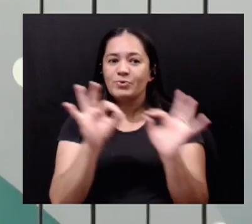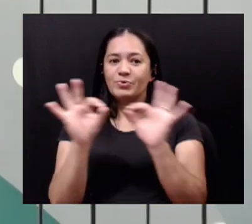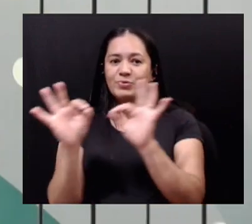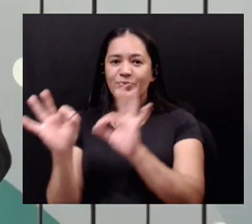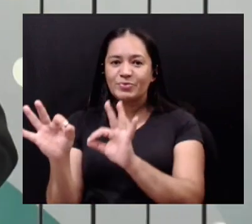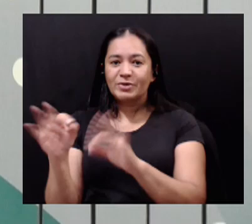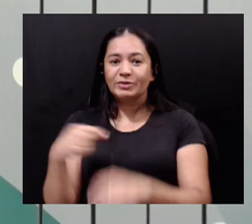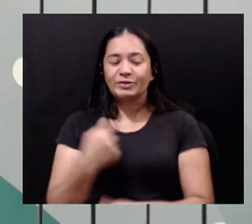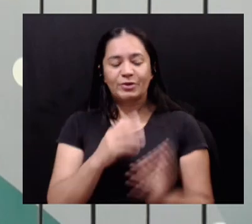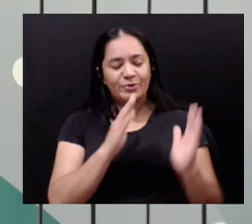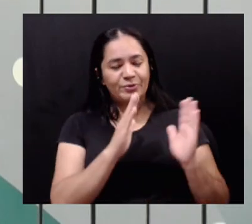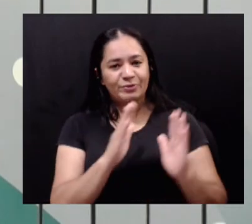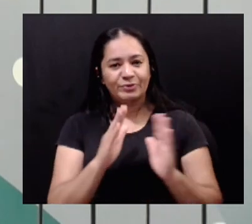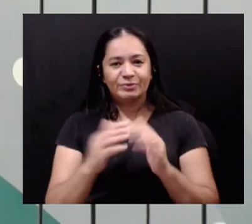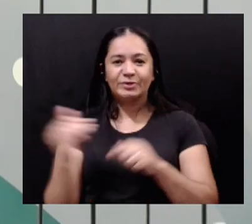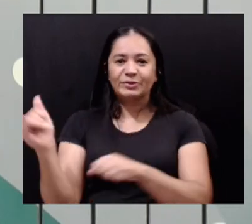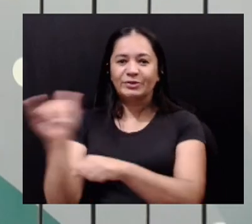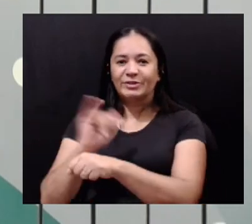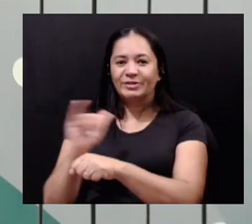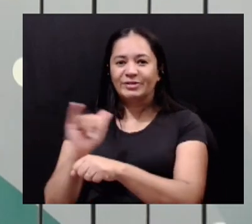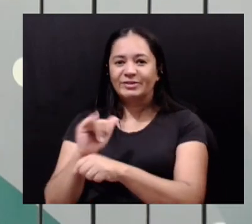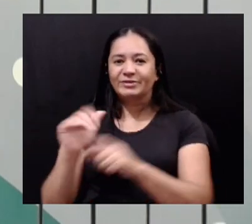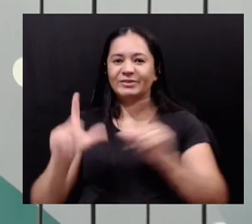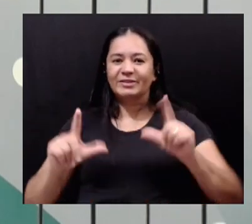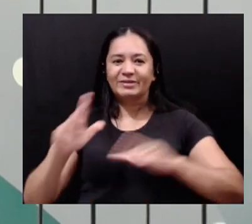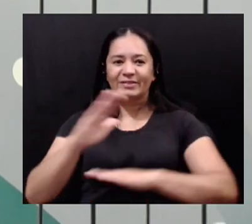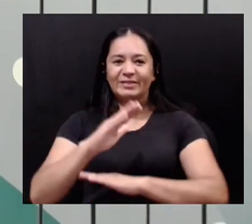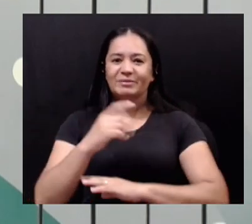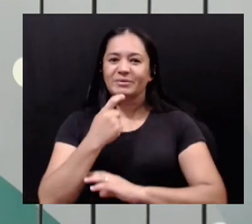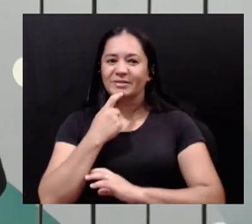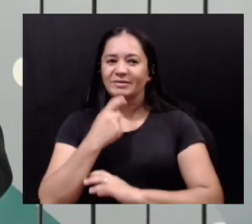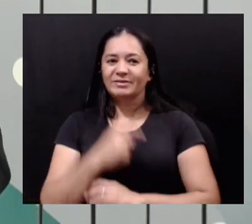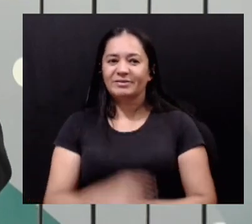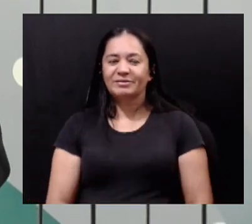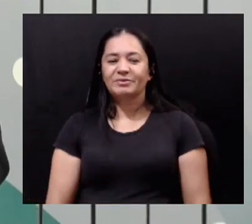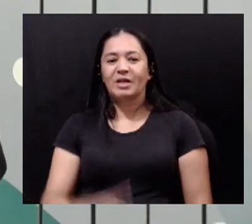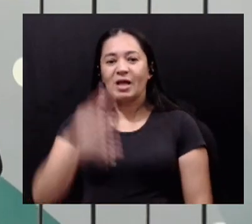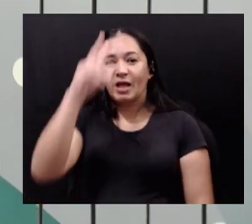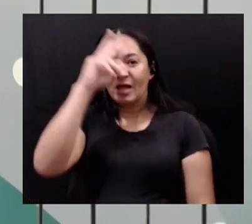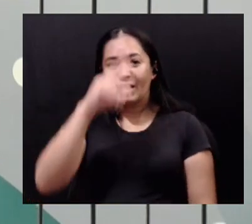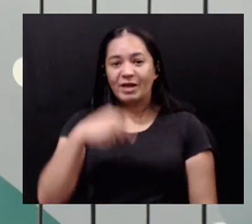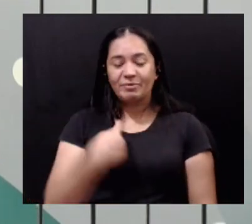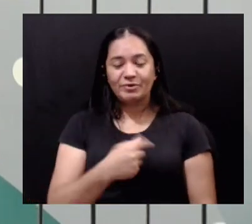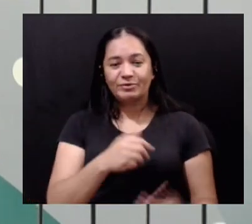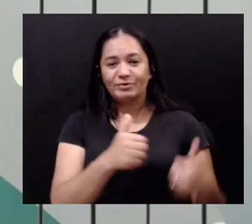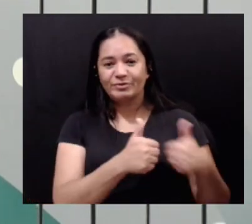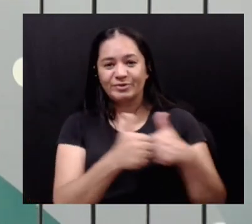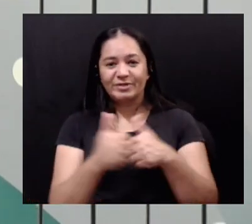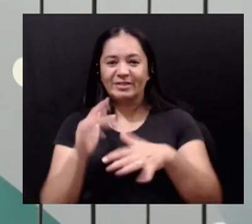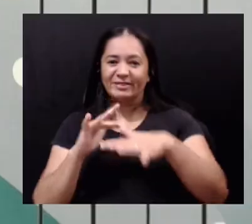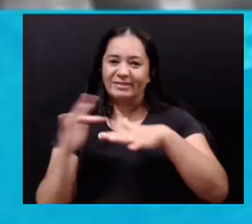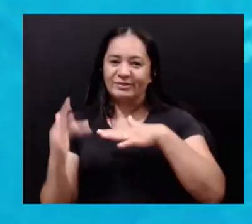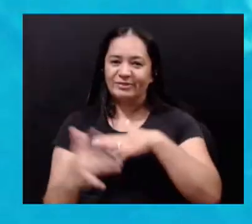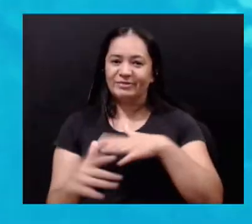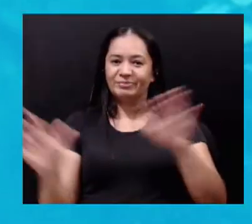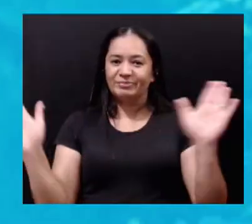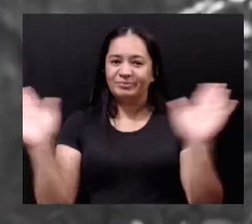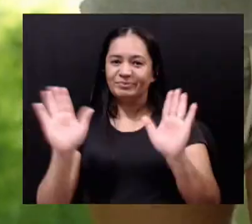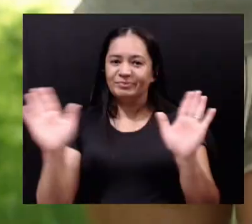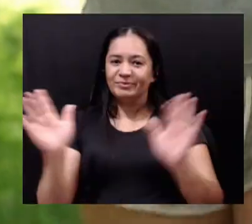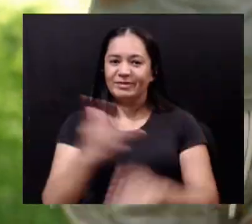no YouTube da TV Câmara Campinas. E não se esqueça de nos acompanhar nas redes sociais. Até o próximo Saúde Agora.